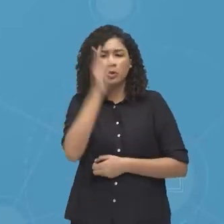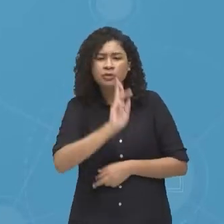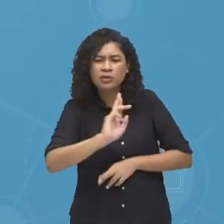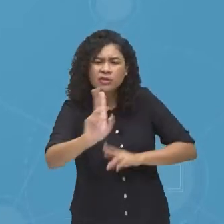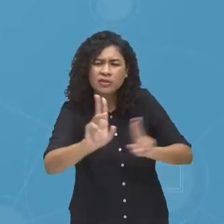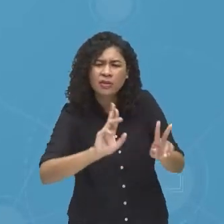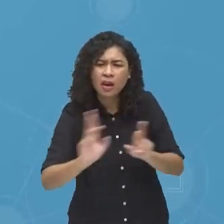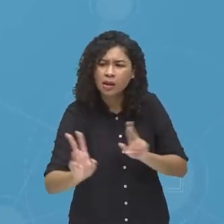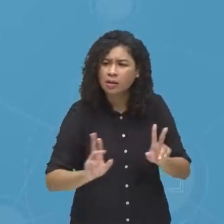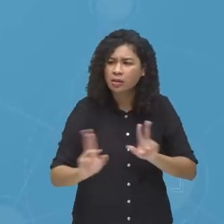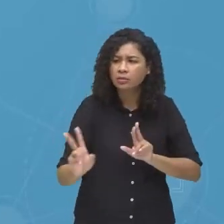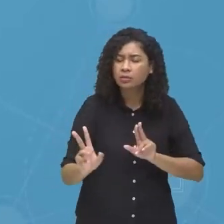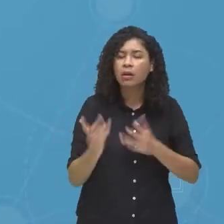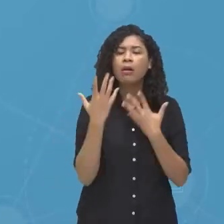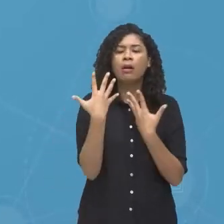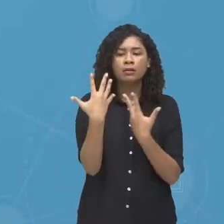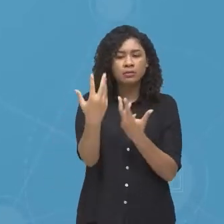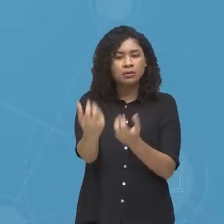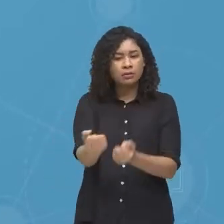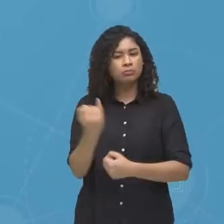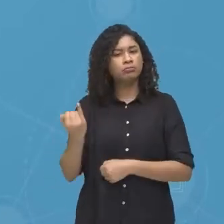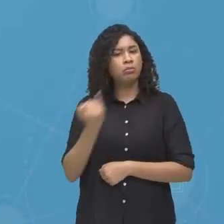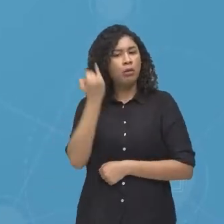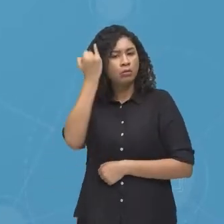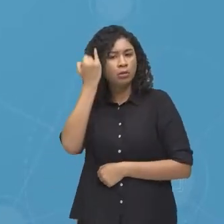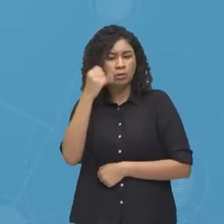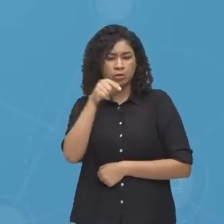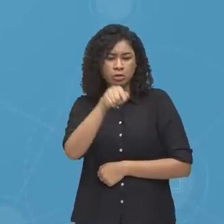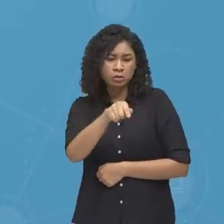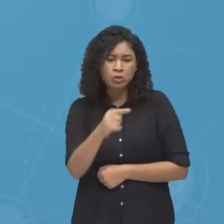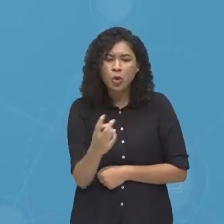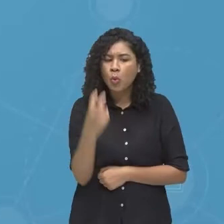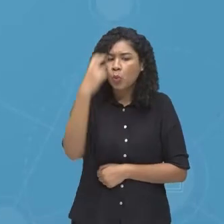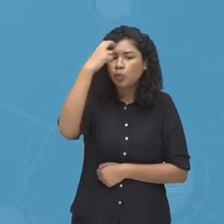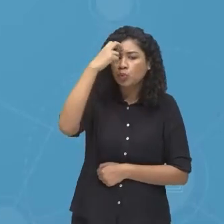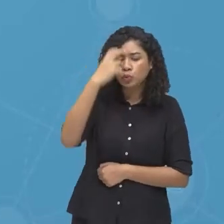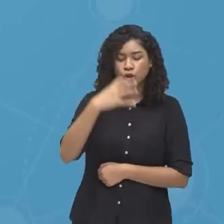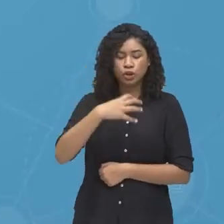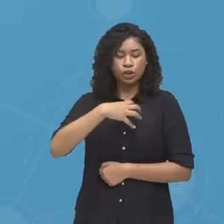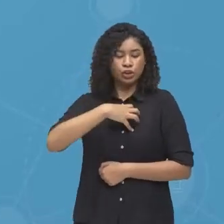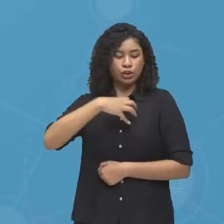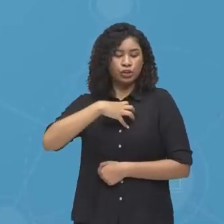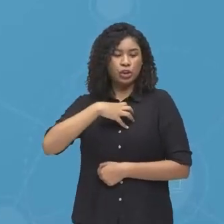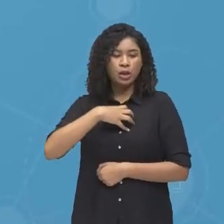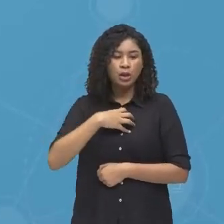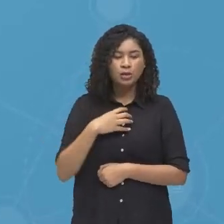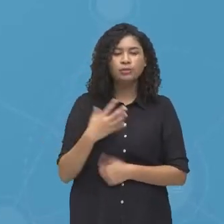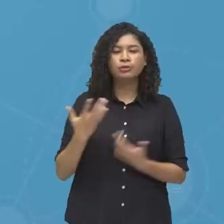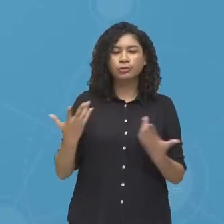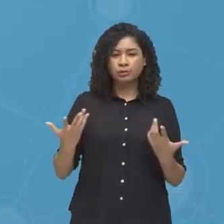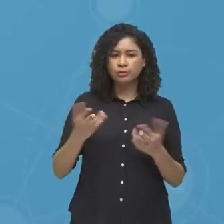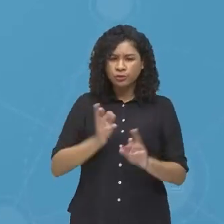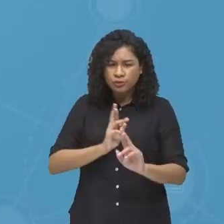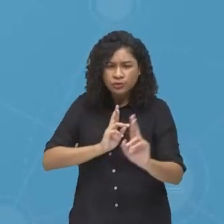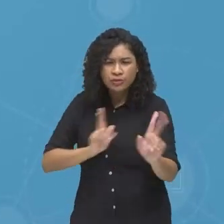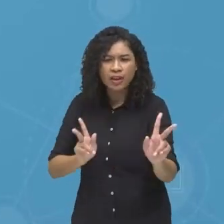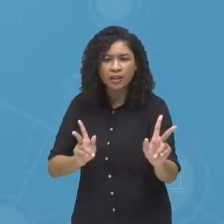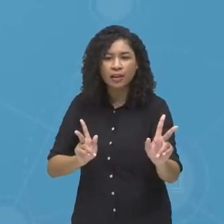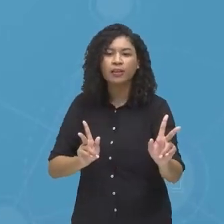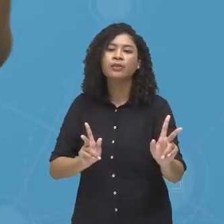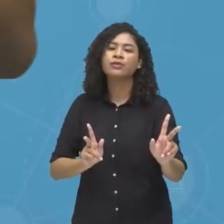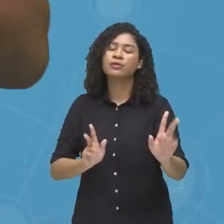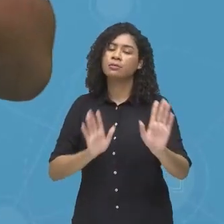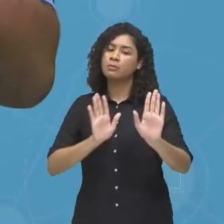de mim na sua cultura, no seu jeito de ser, na sua manifestação cultural.